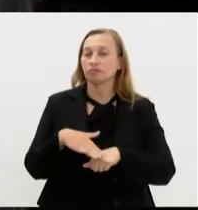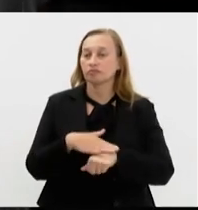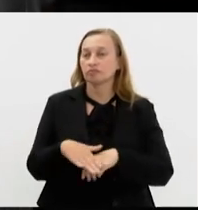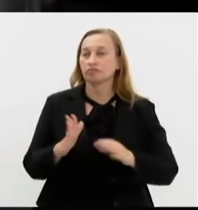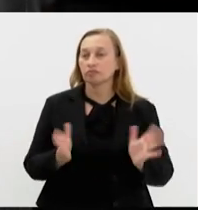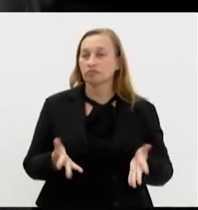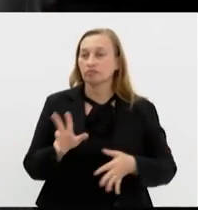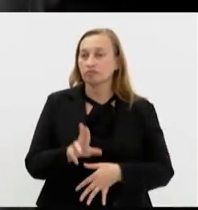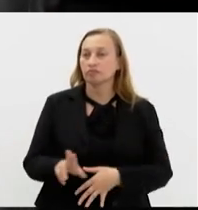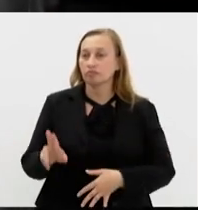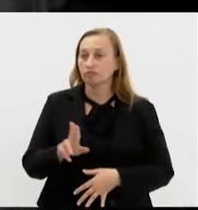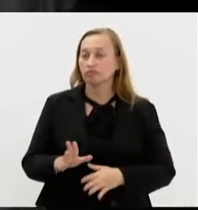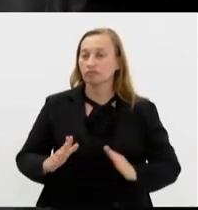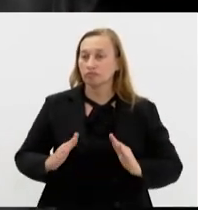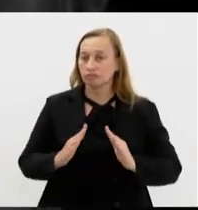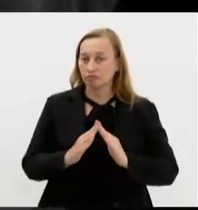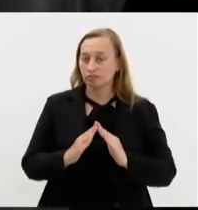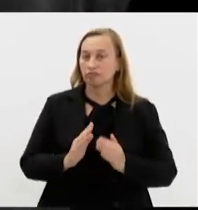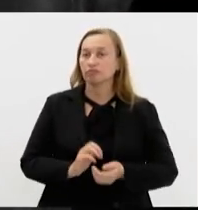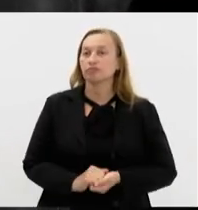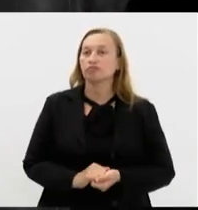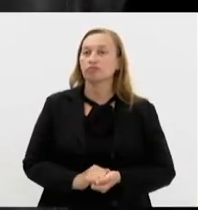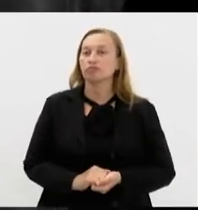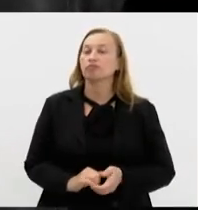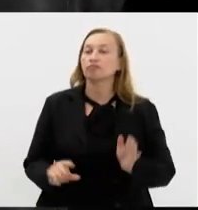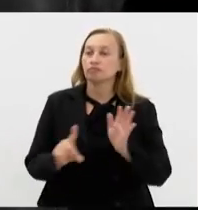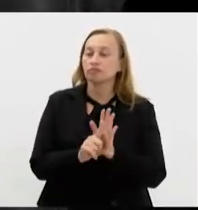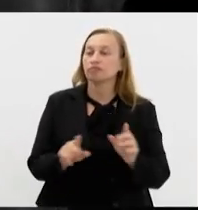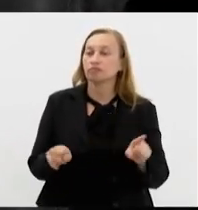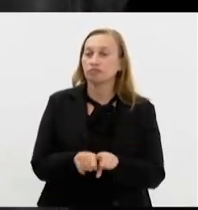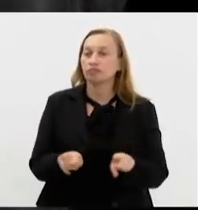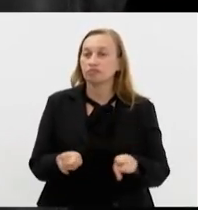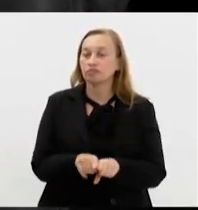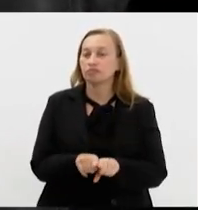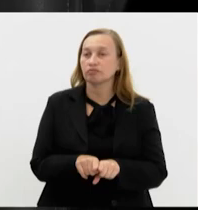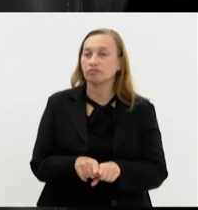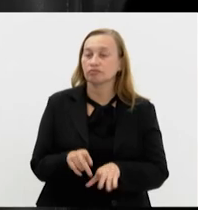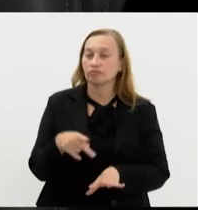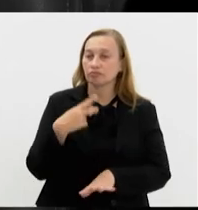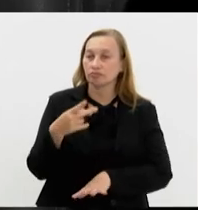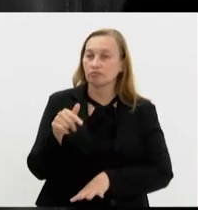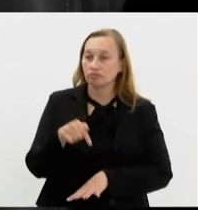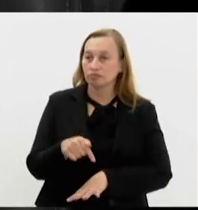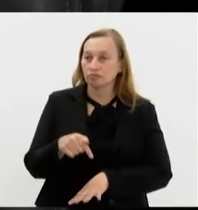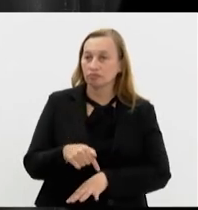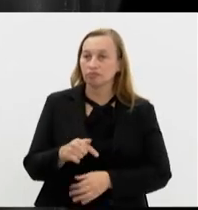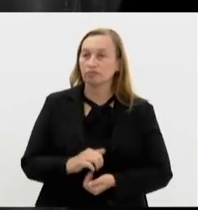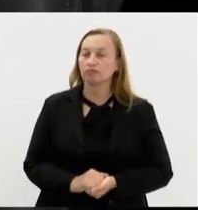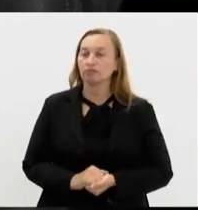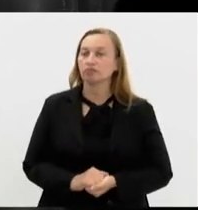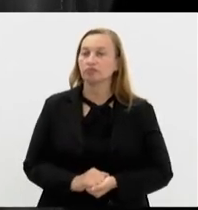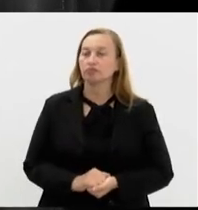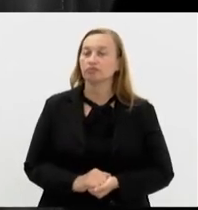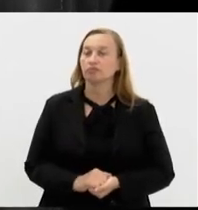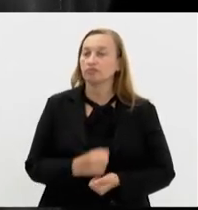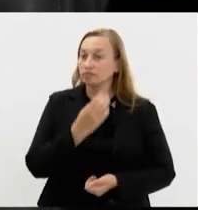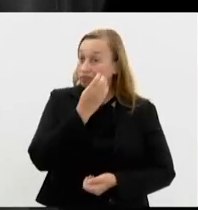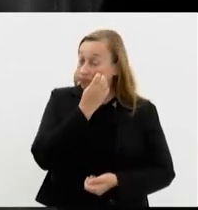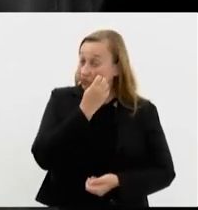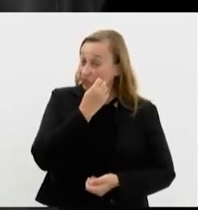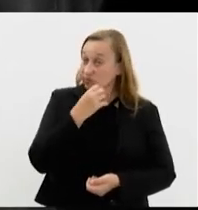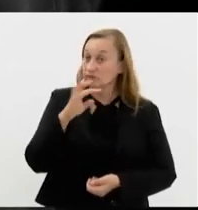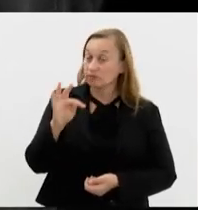uso de residência oficial a lei também vai trazer uma exceção e aqui a jurisprudência do